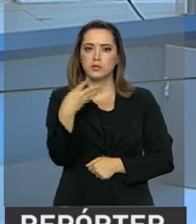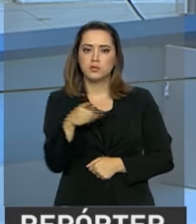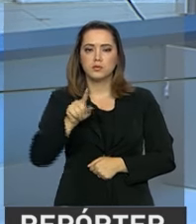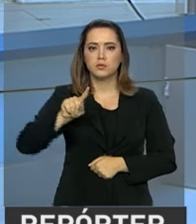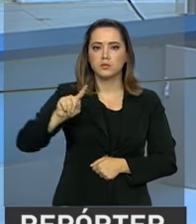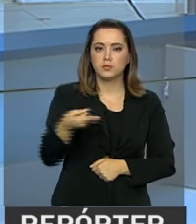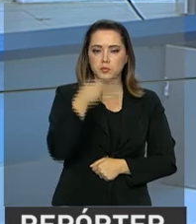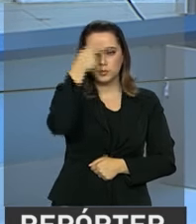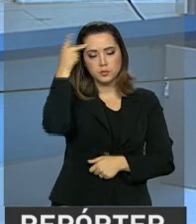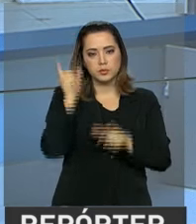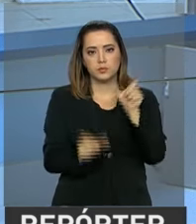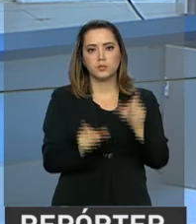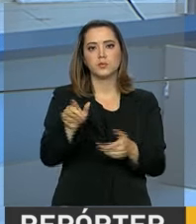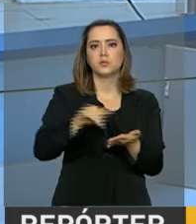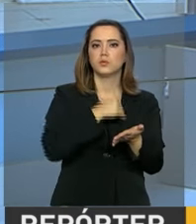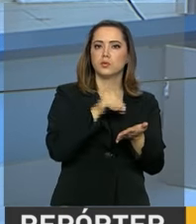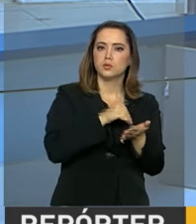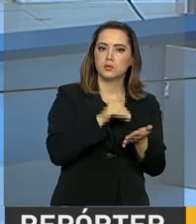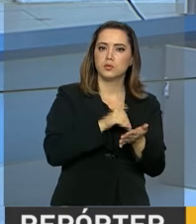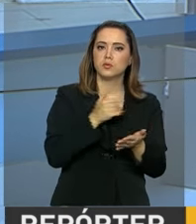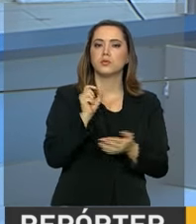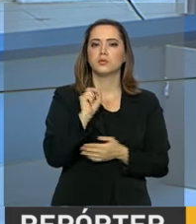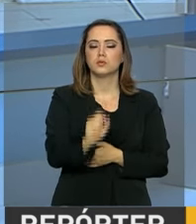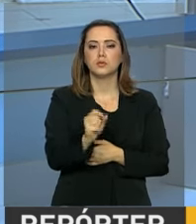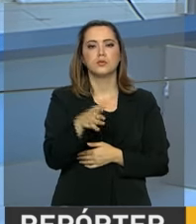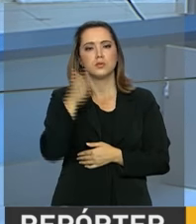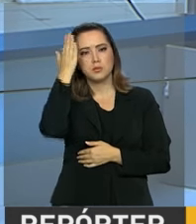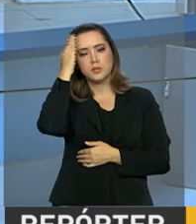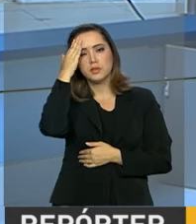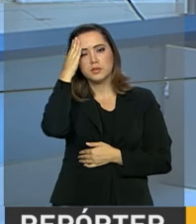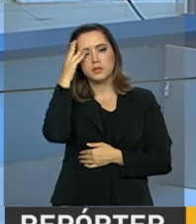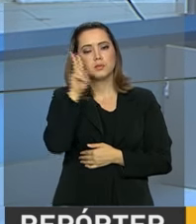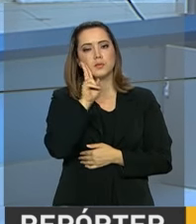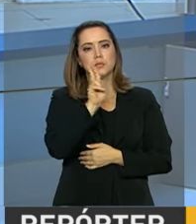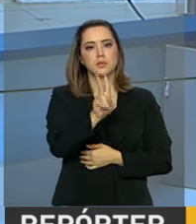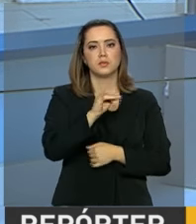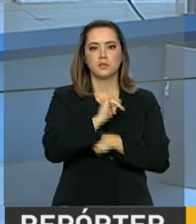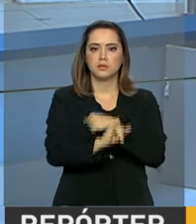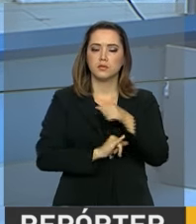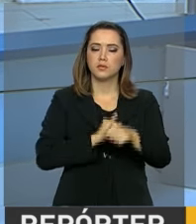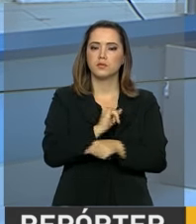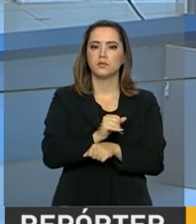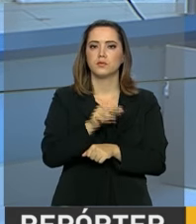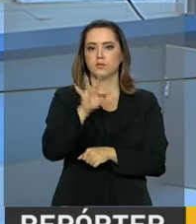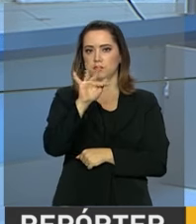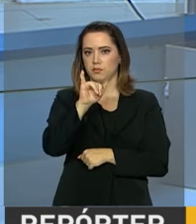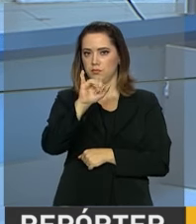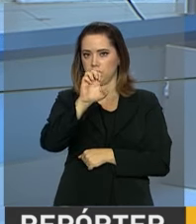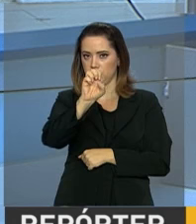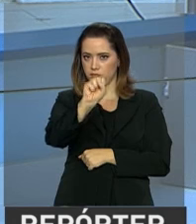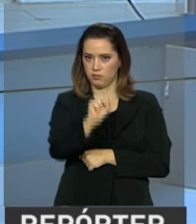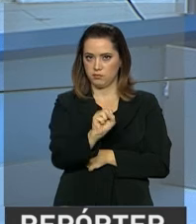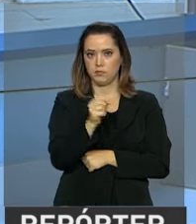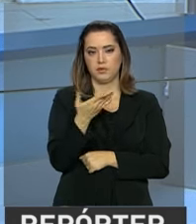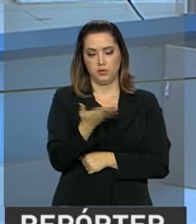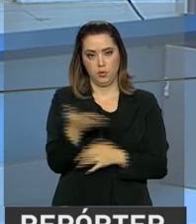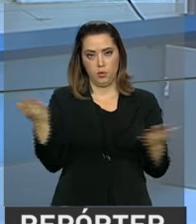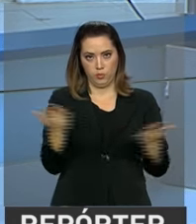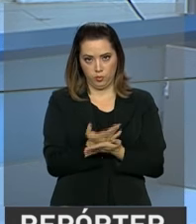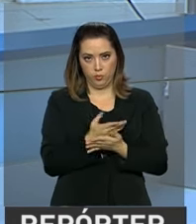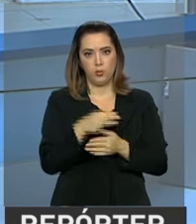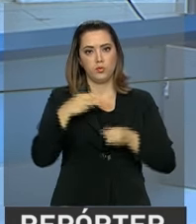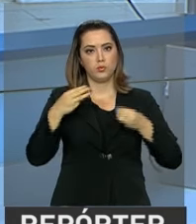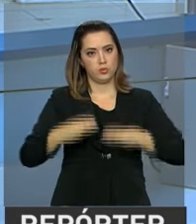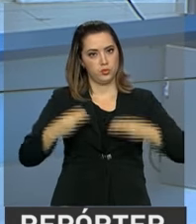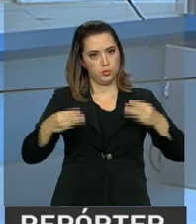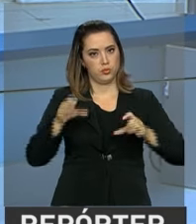24 e 29 de junho. Para saber as informações, basta acessar o site do FIES. Ainda hoje, o Ministério da Educação